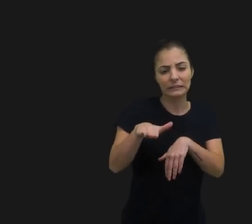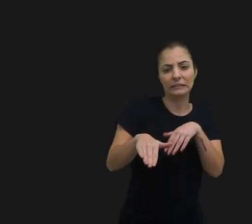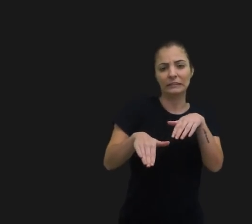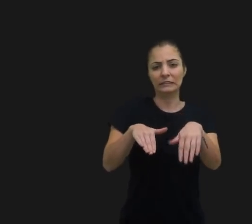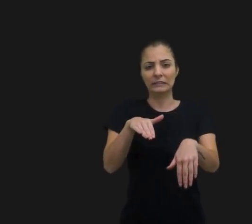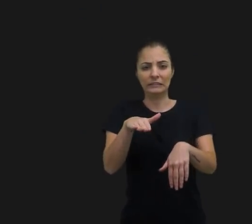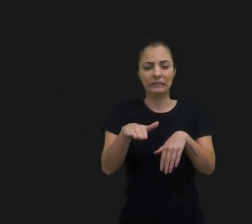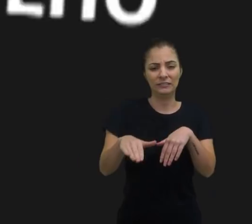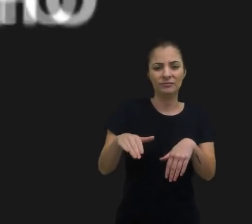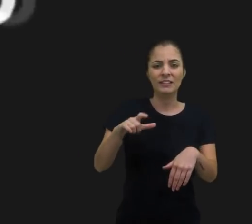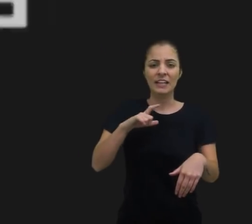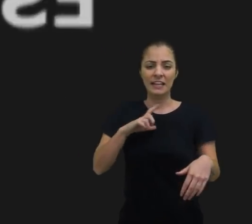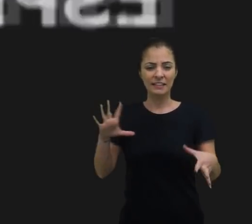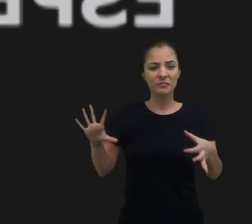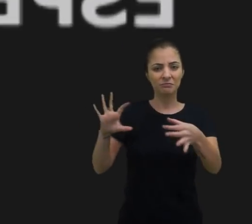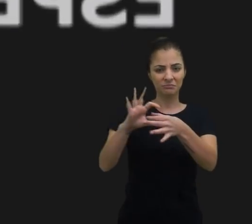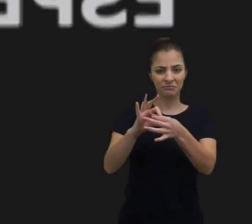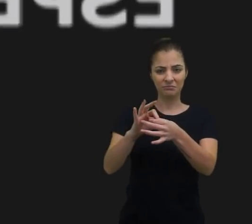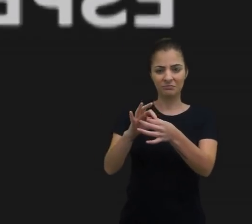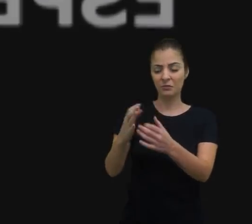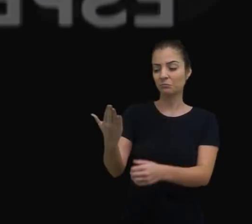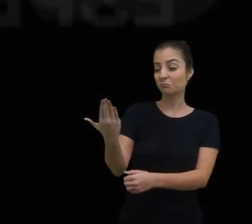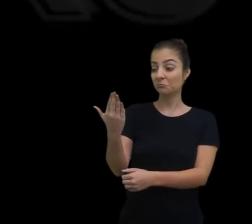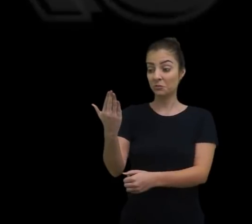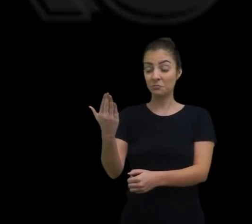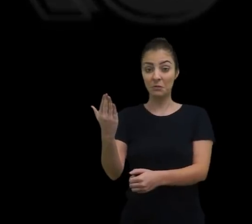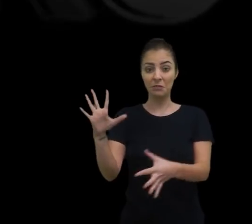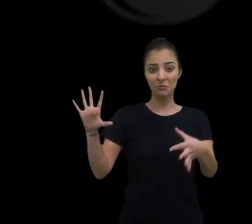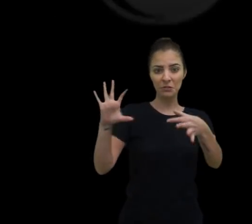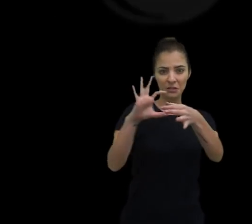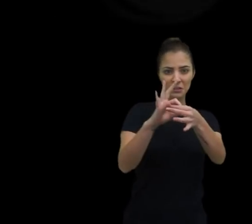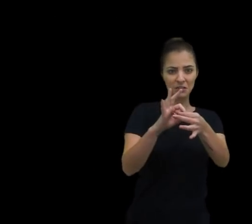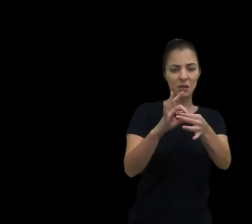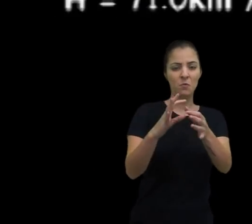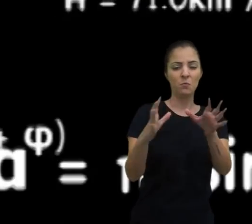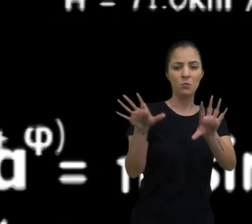afinal, que relação tem entre o espelho e o escuro?